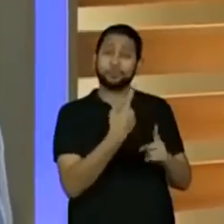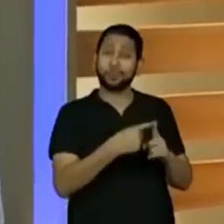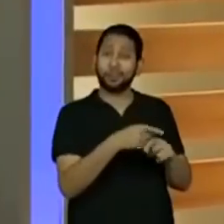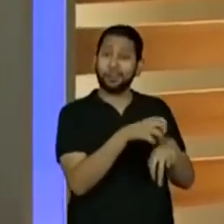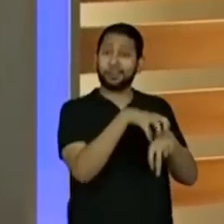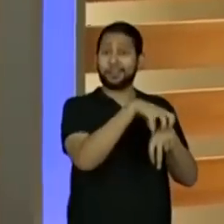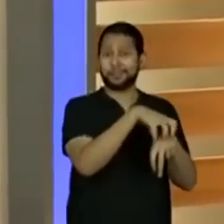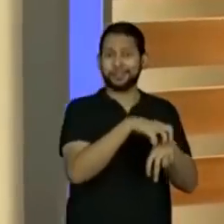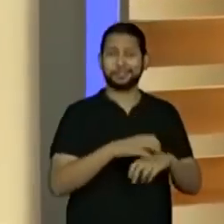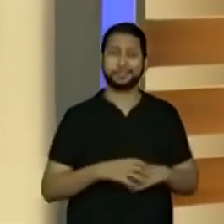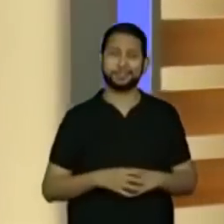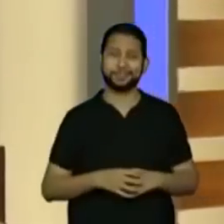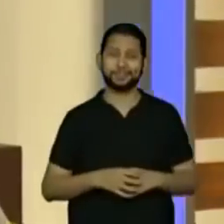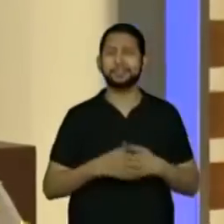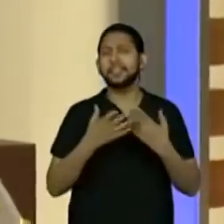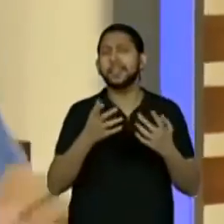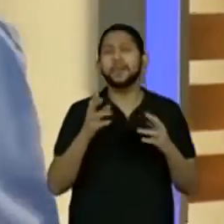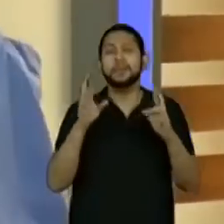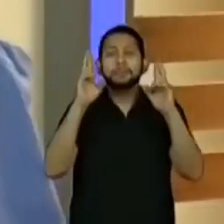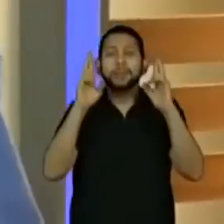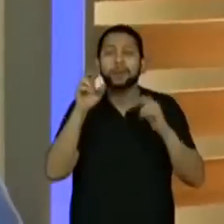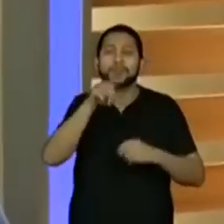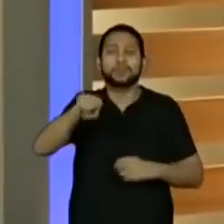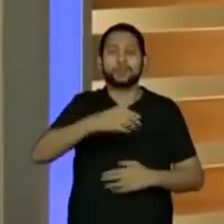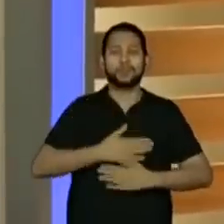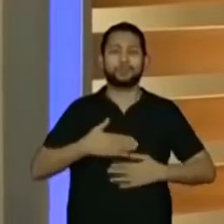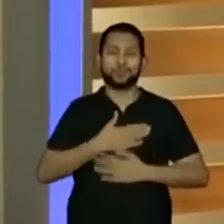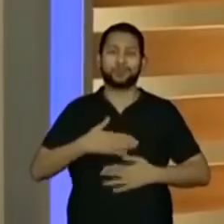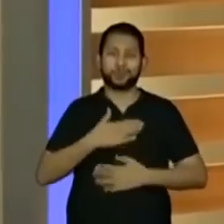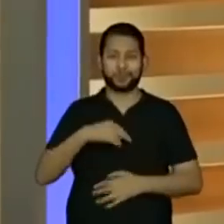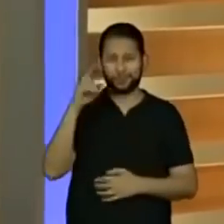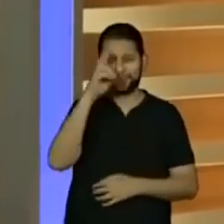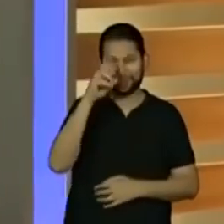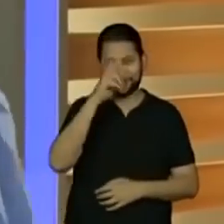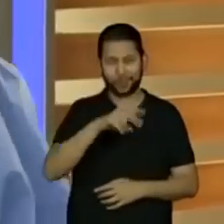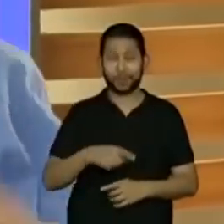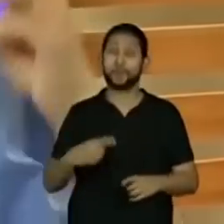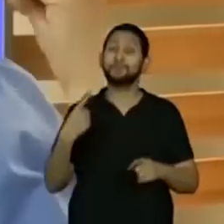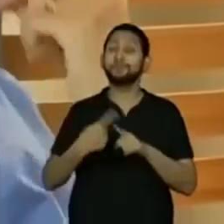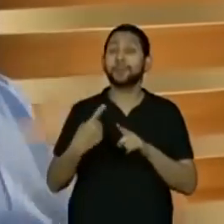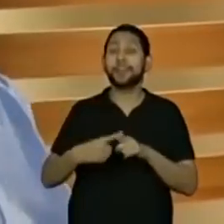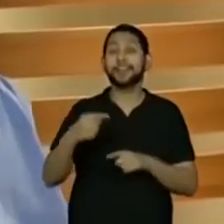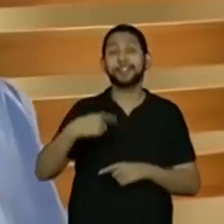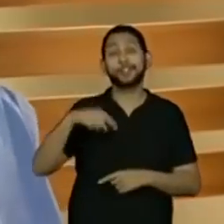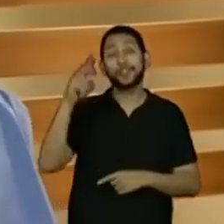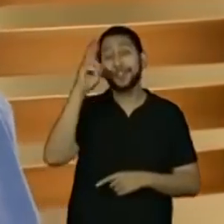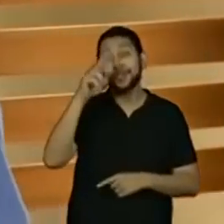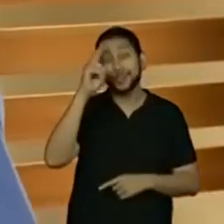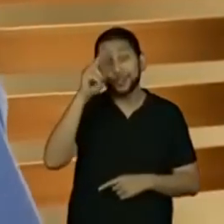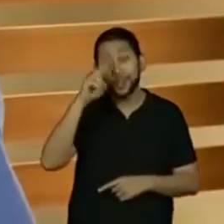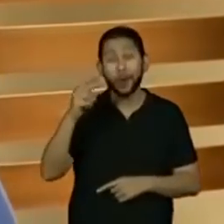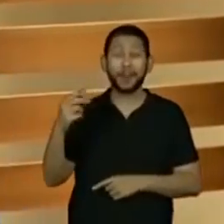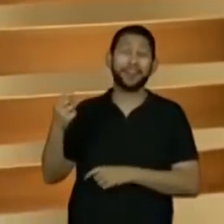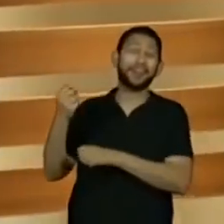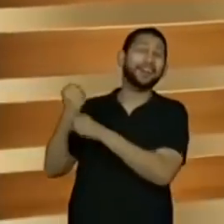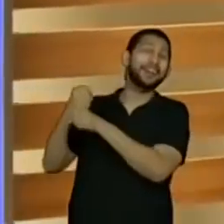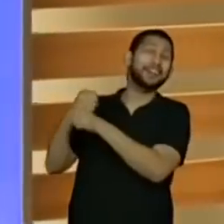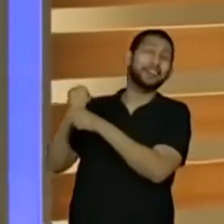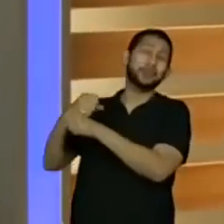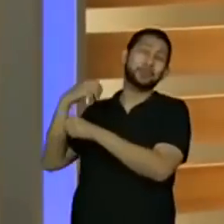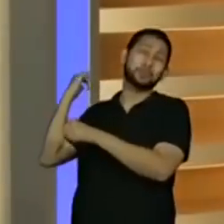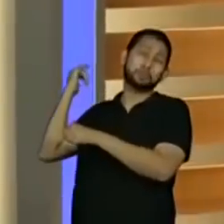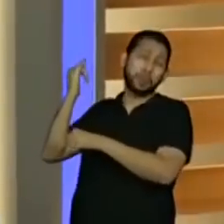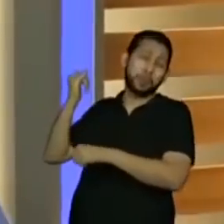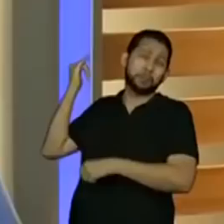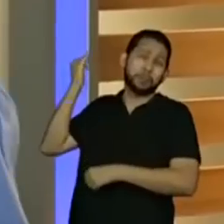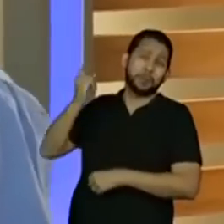Eu espero que vocês tenham gostado dessa história, porque essa história é uma história que vem sendo contada há muitos e